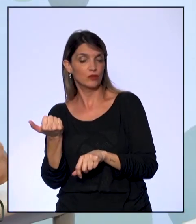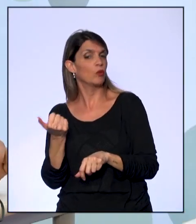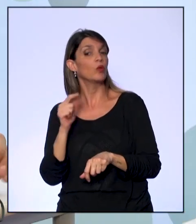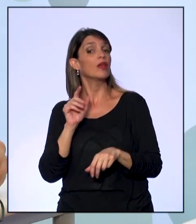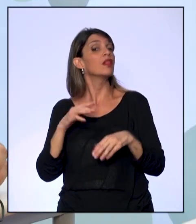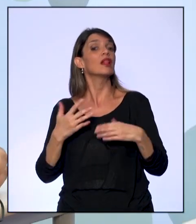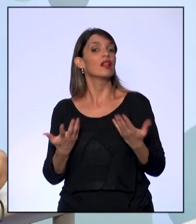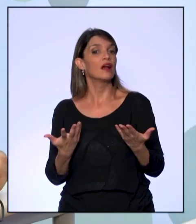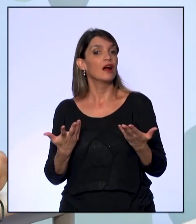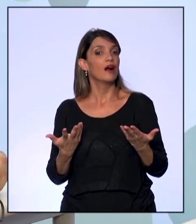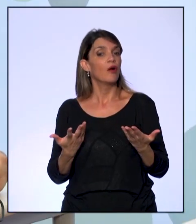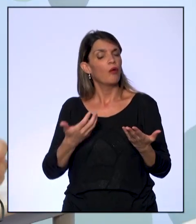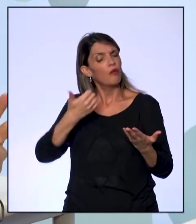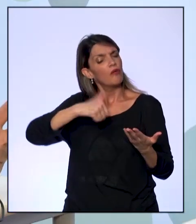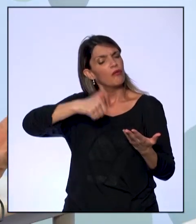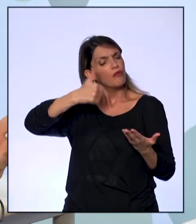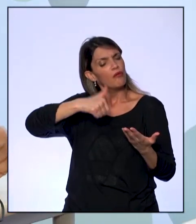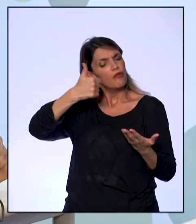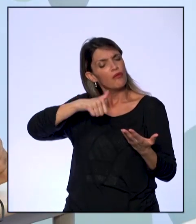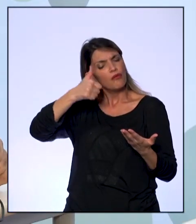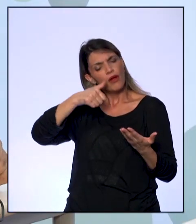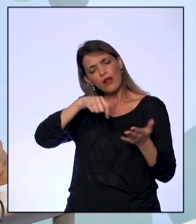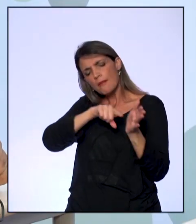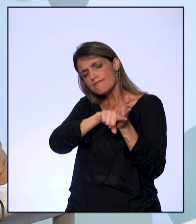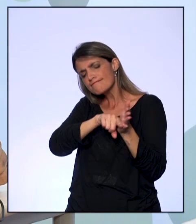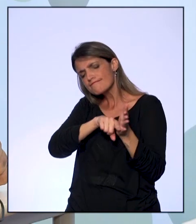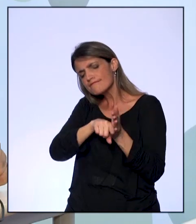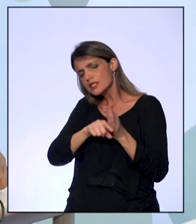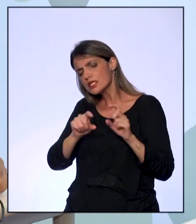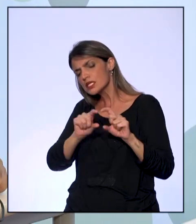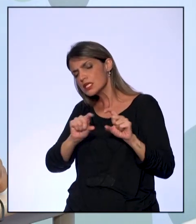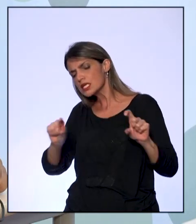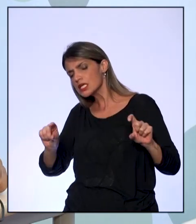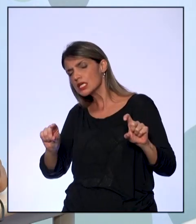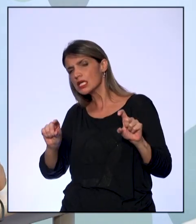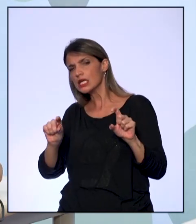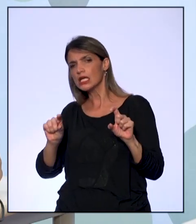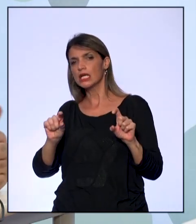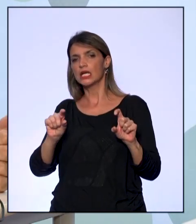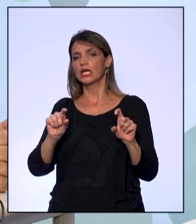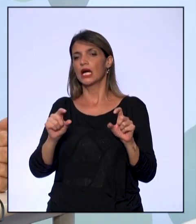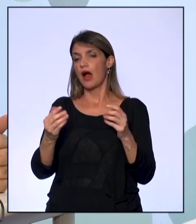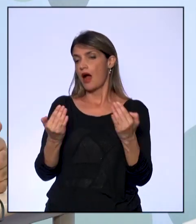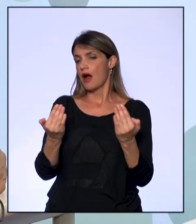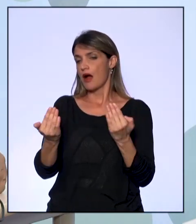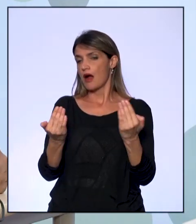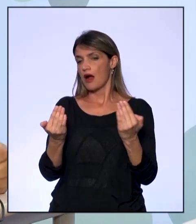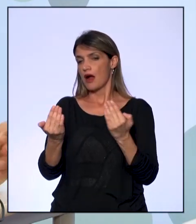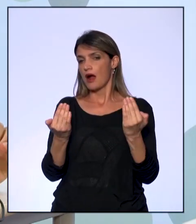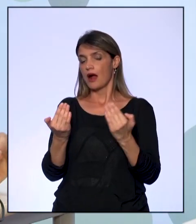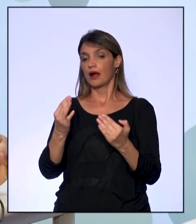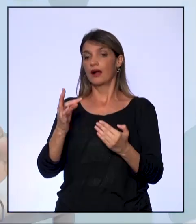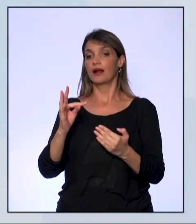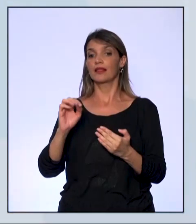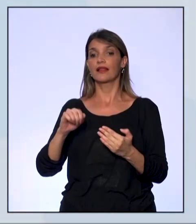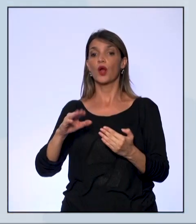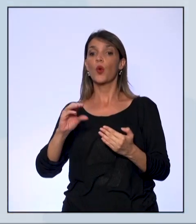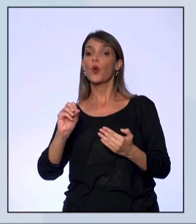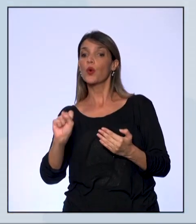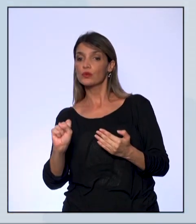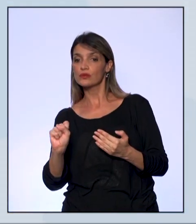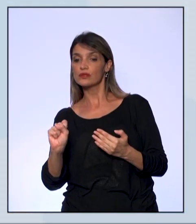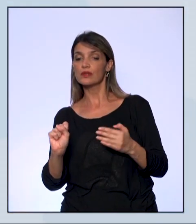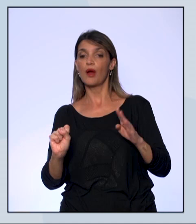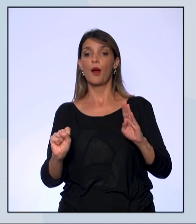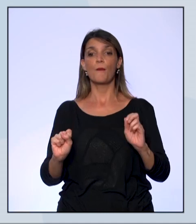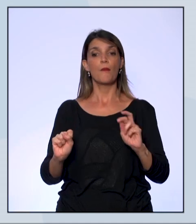tem que lembrar aluno quando vai analisar uma expressão o significado então vejamos aos trancos e barrancos nós temos lá é